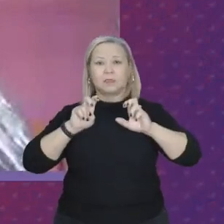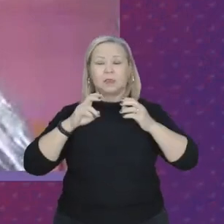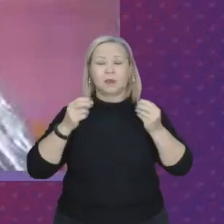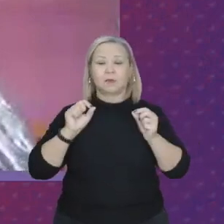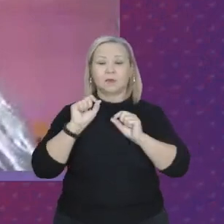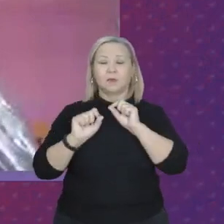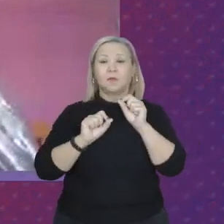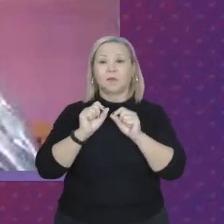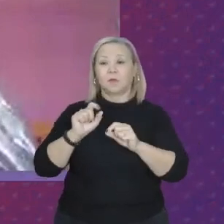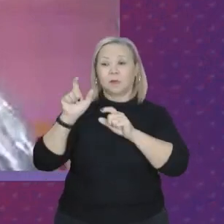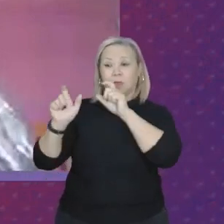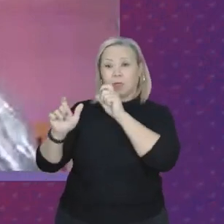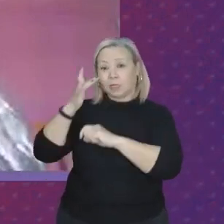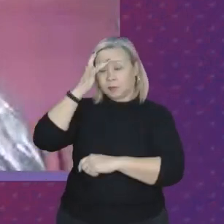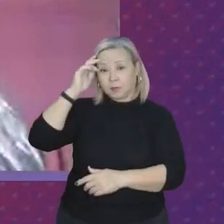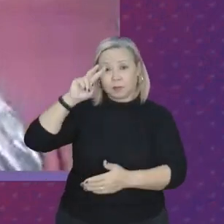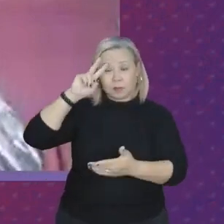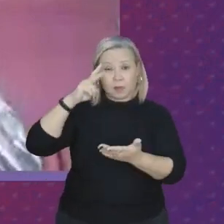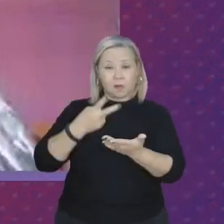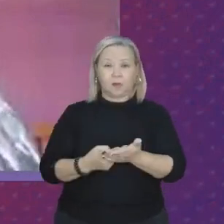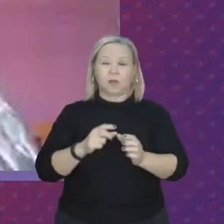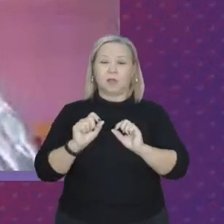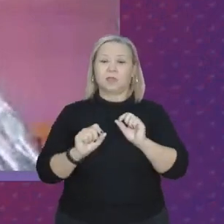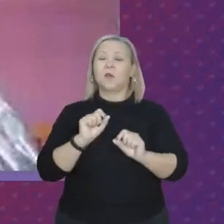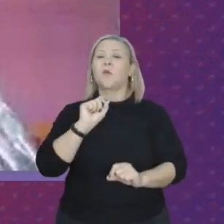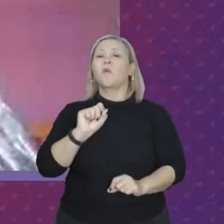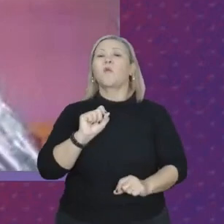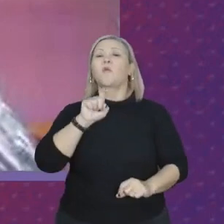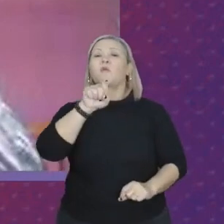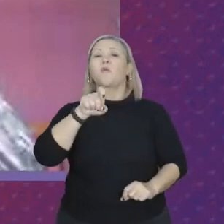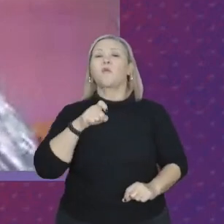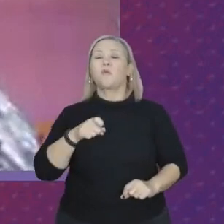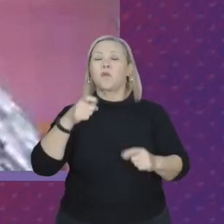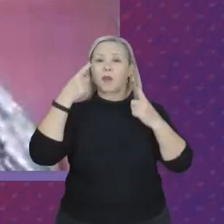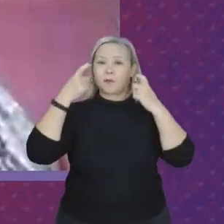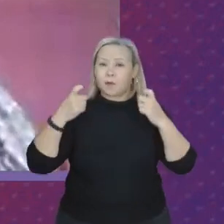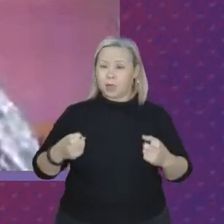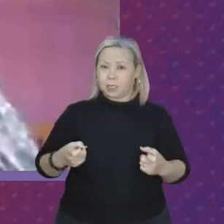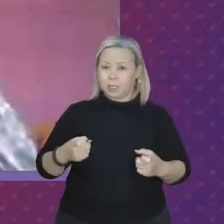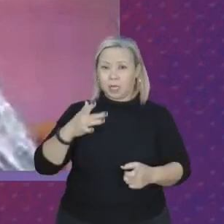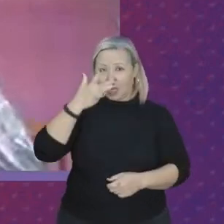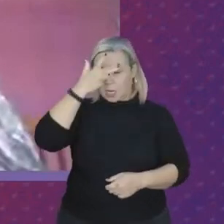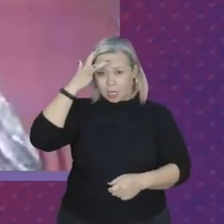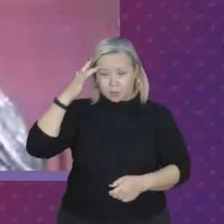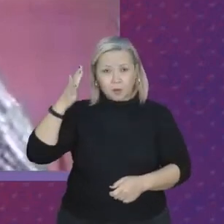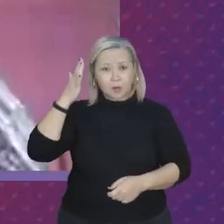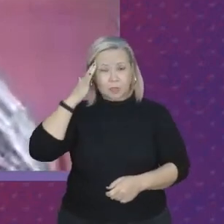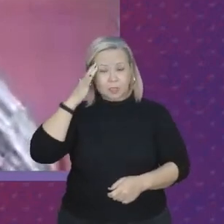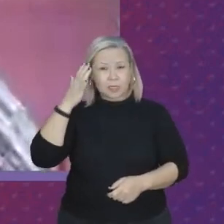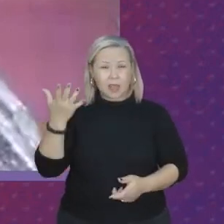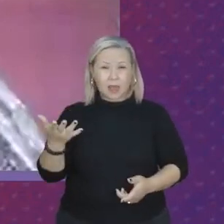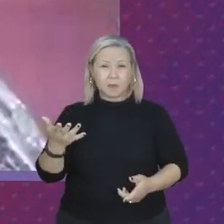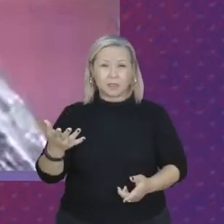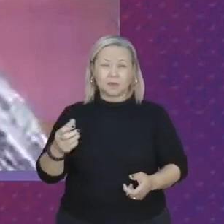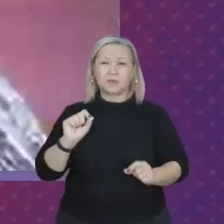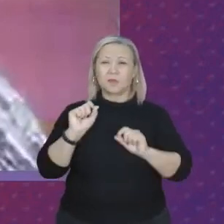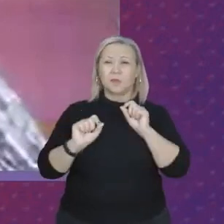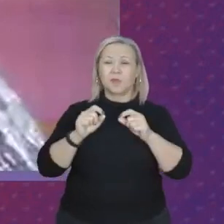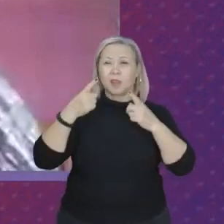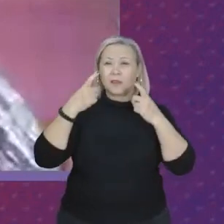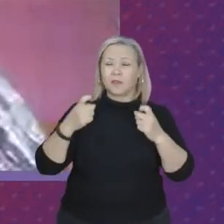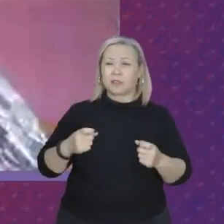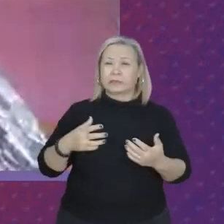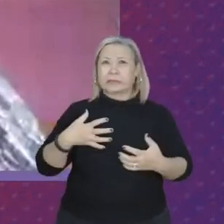que as pessoas reconheçam o que é uma violência, saibam o que é uma violência, para que as pessoas saibam, inclusive, que elas se sentem incomodadas